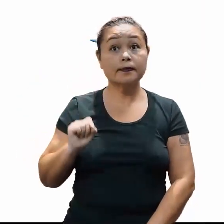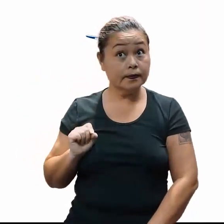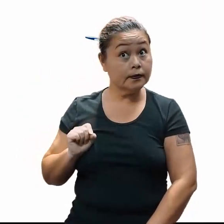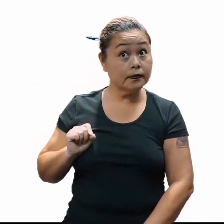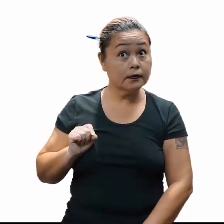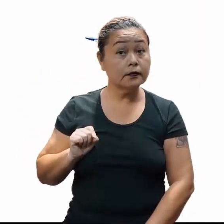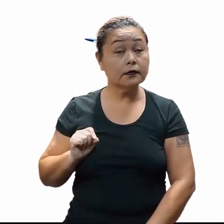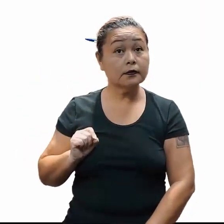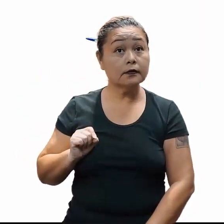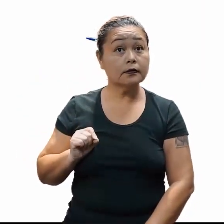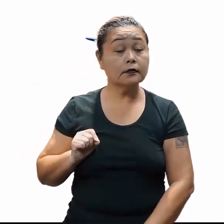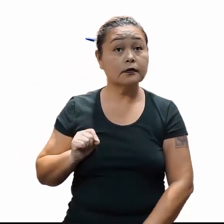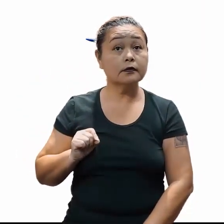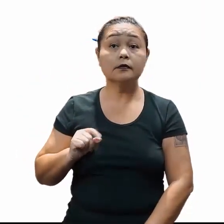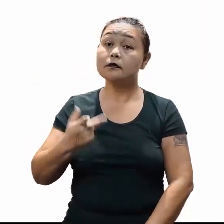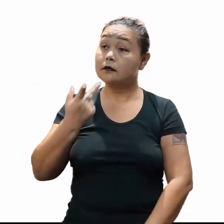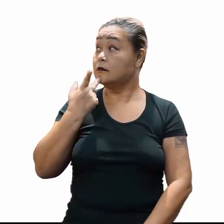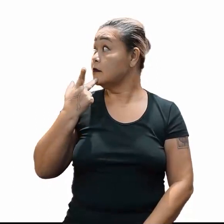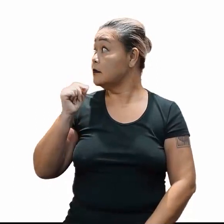aí